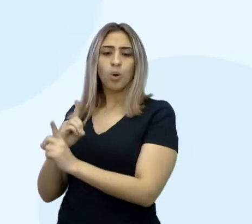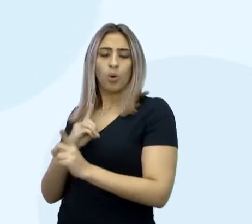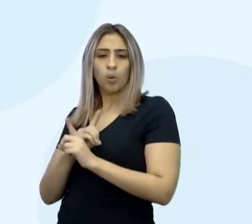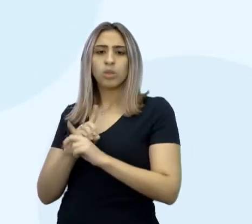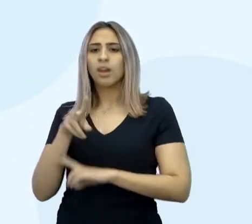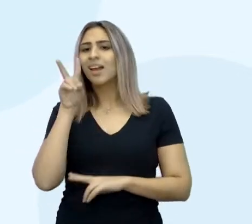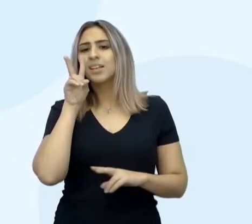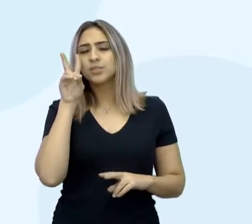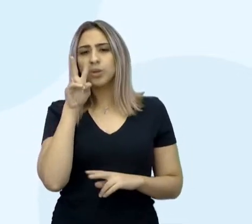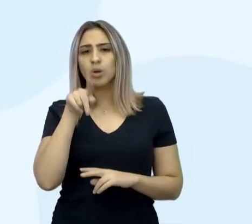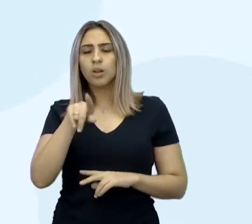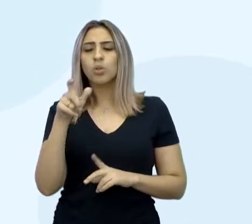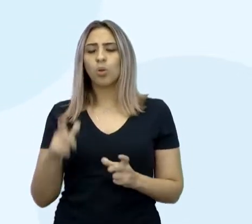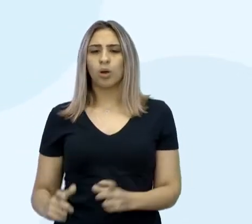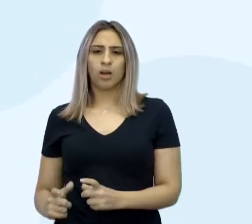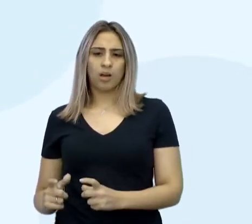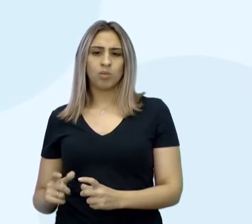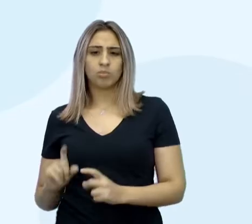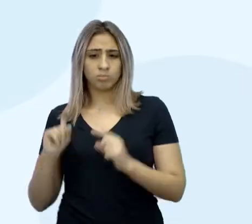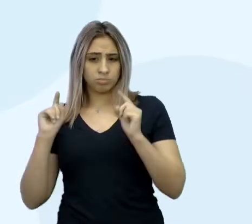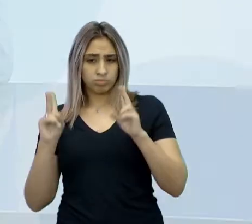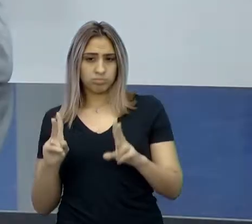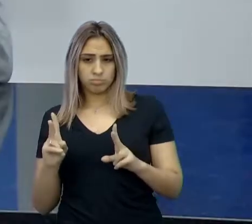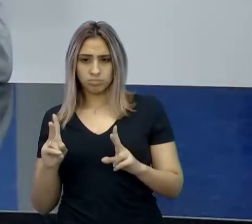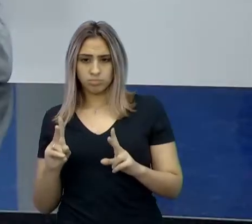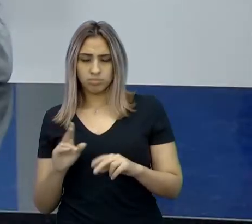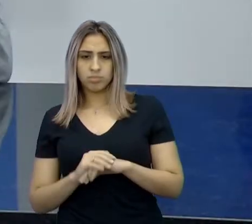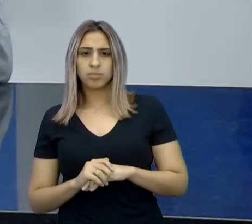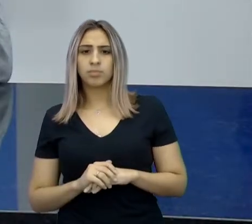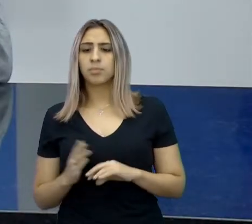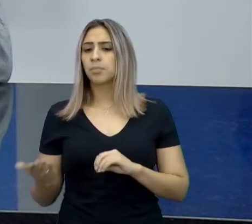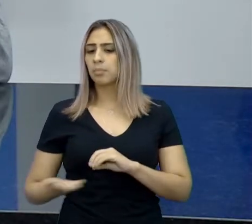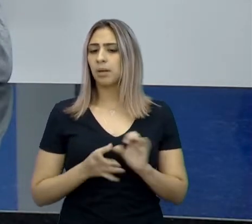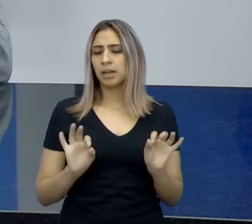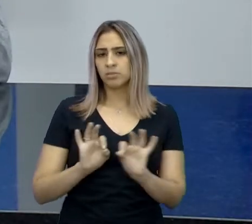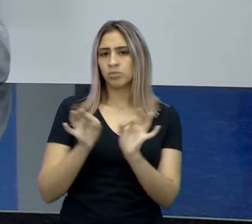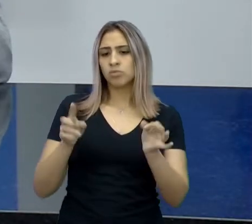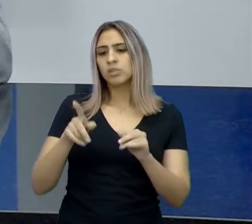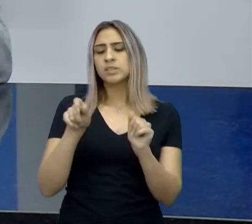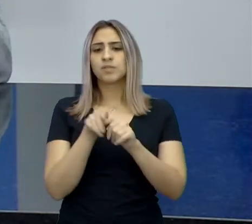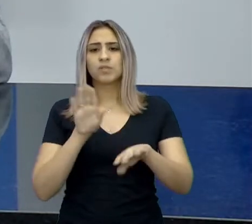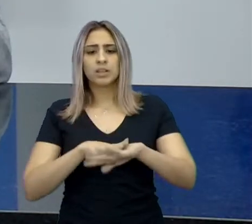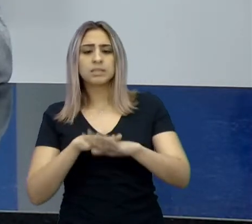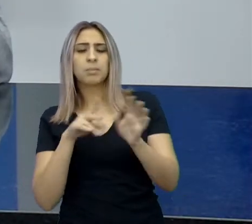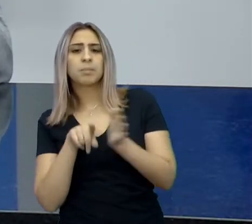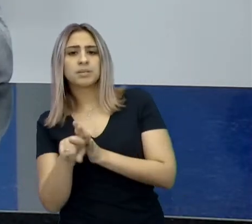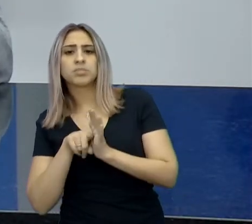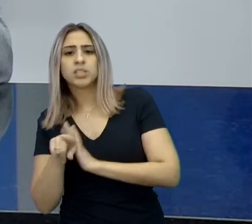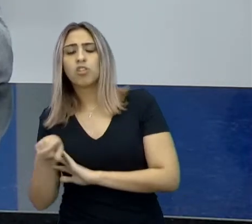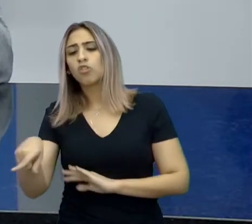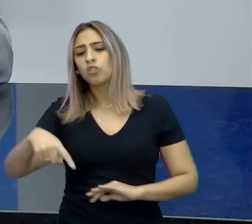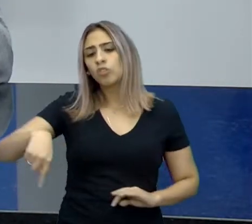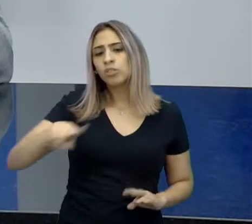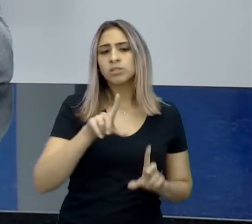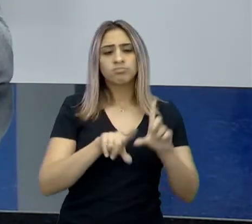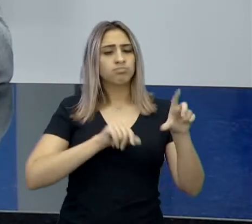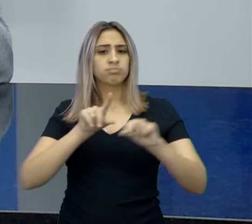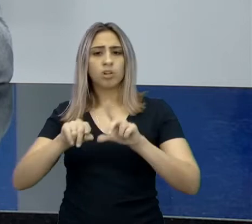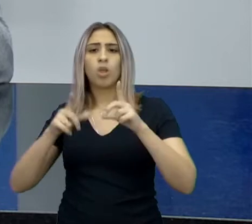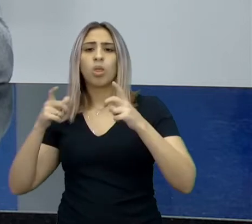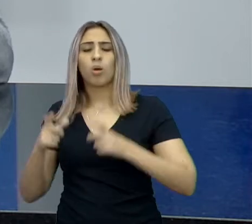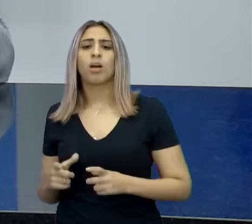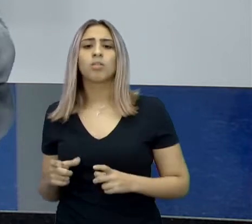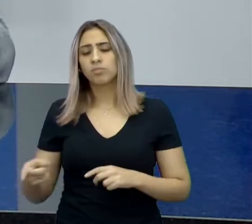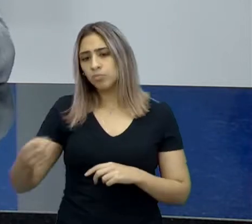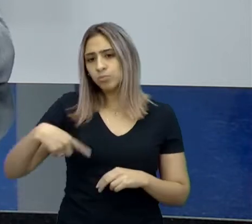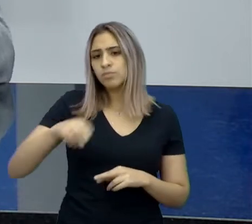a história da região. Beleza? Então, basicamente, vocês fazem essa pesquisa, né? Vocês escolhem um local